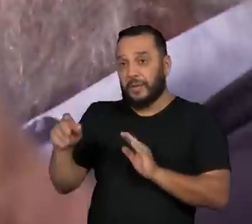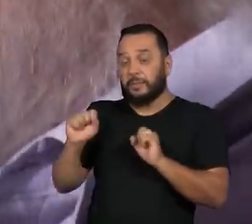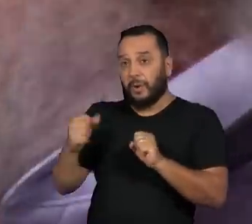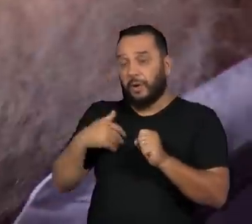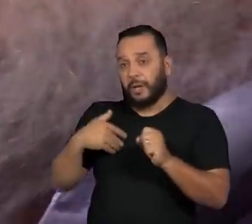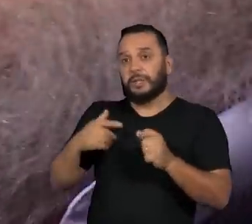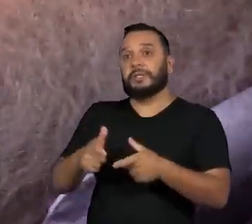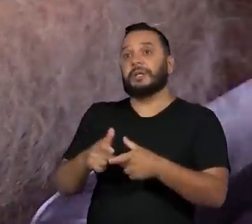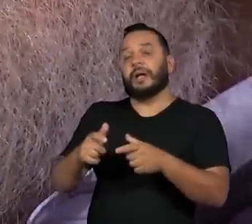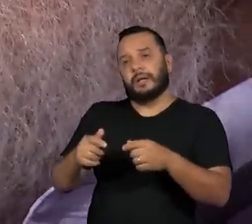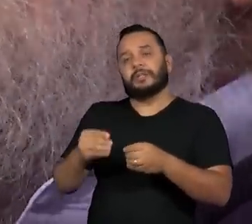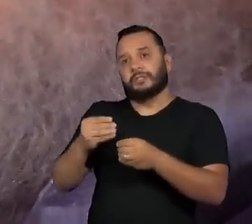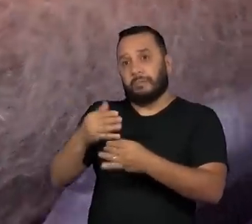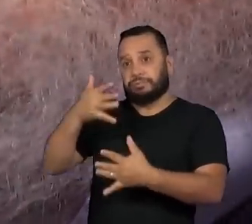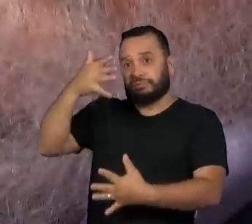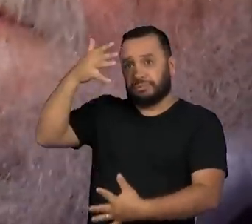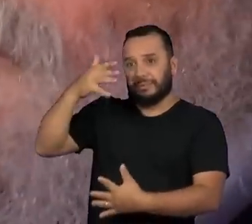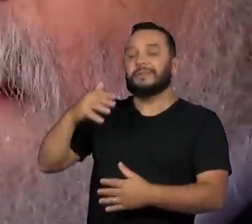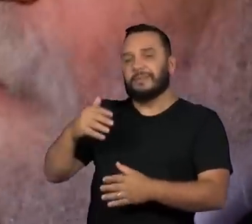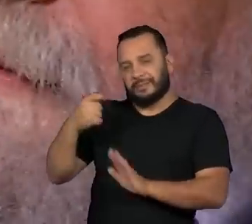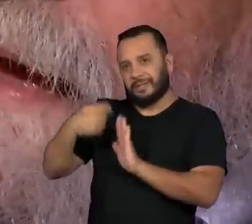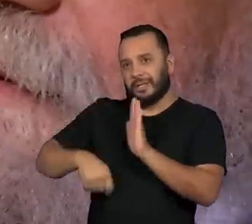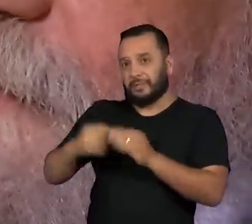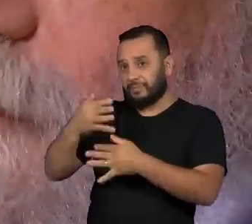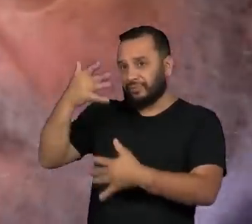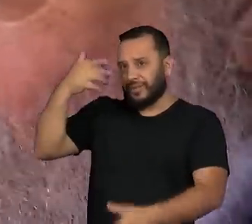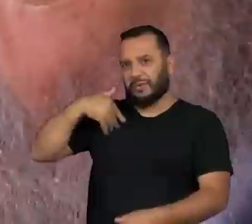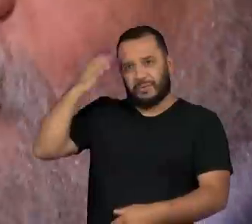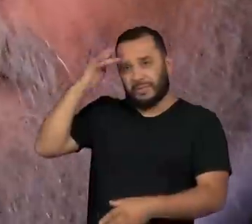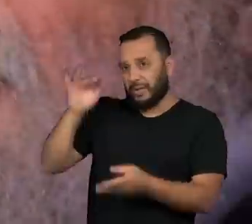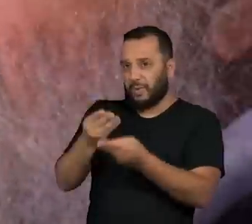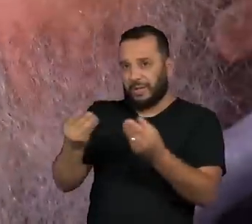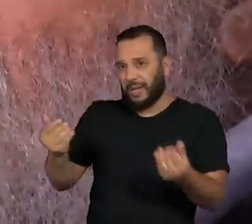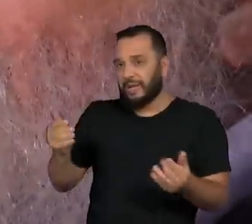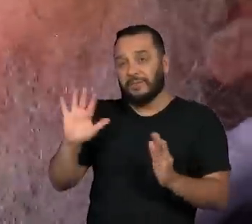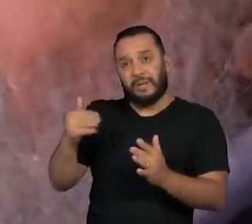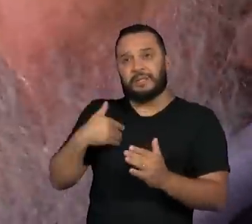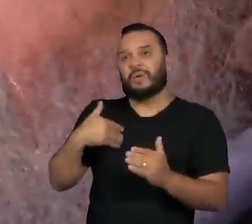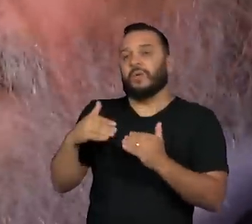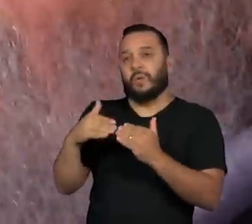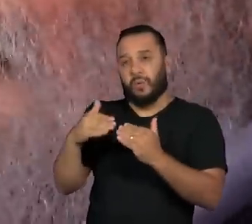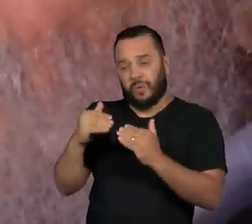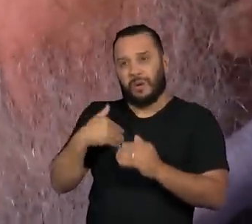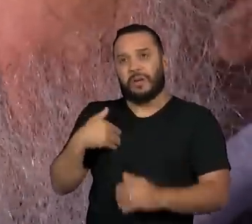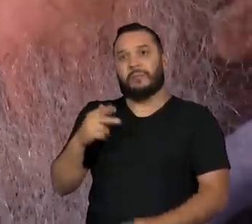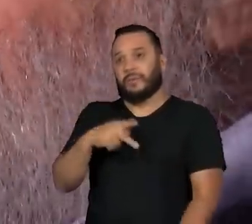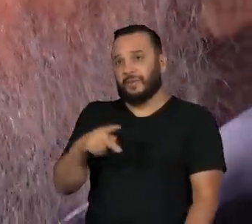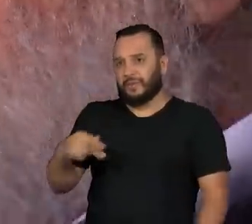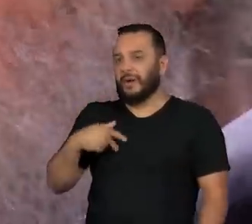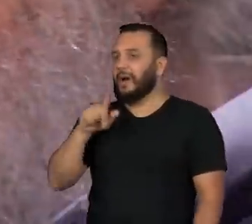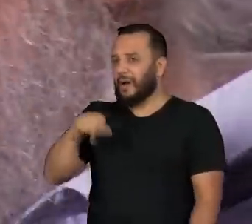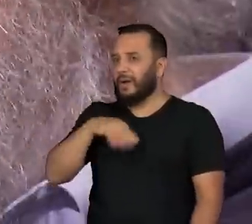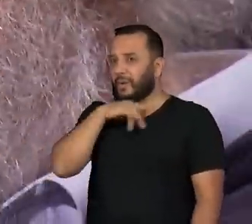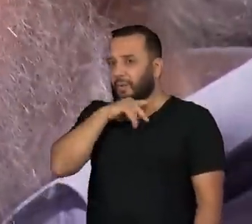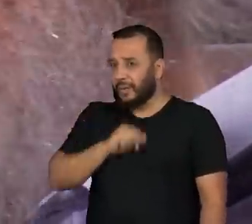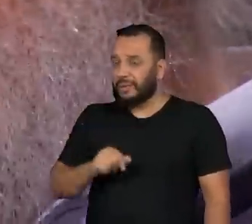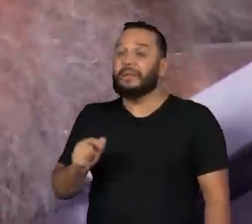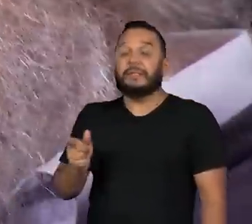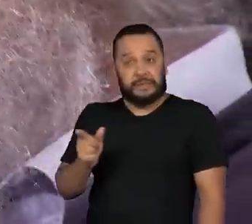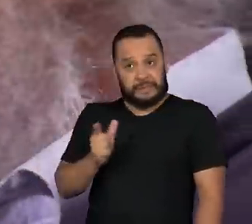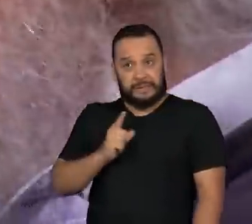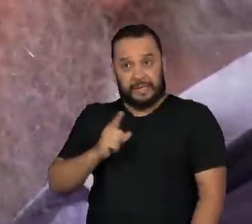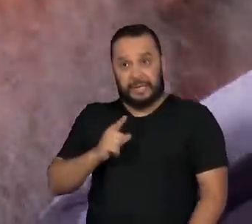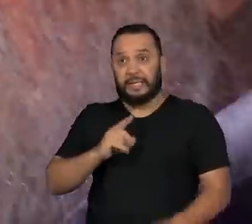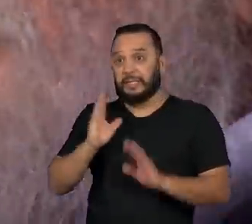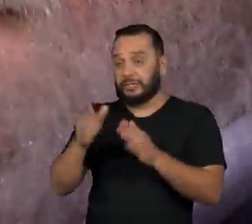para ele expandir o texto Ele vai tentar expandir então de novo eu não sei a qualidade disso mas eu concordo que para professores e ser uma tragédia e já tendencio inclusive